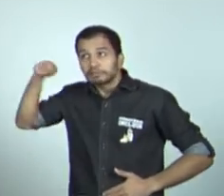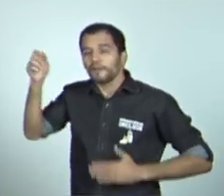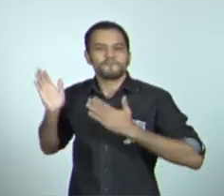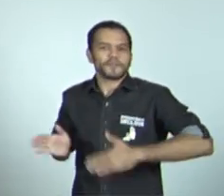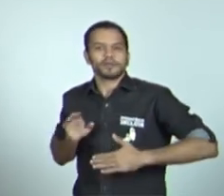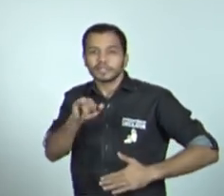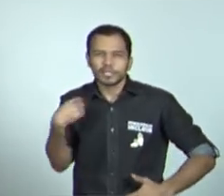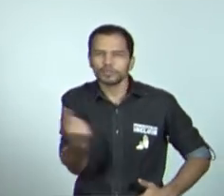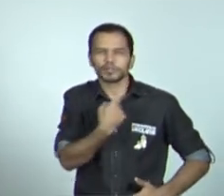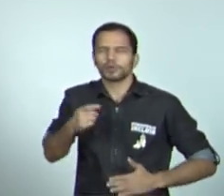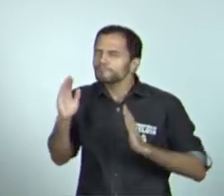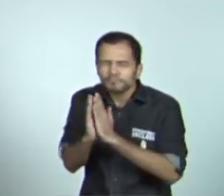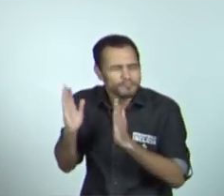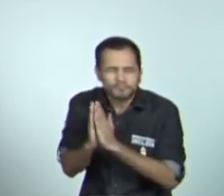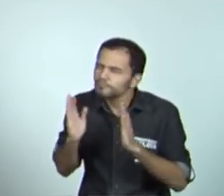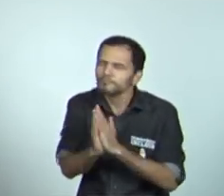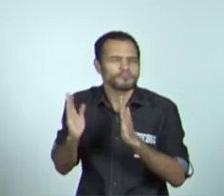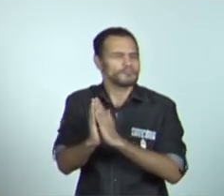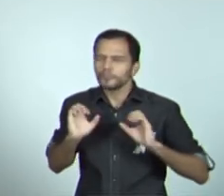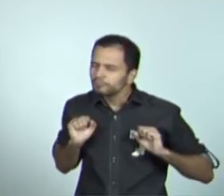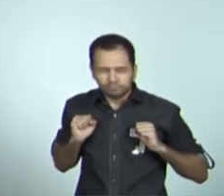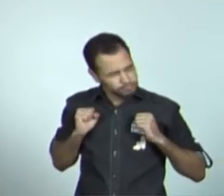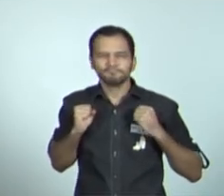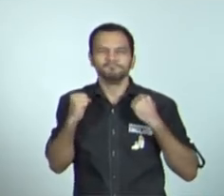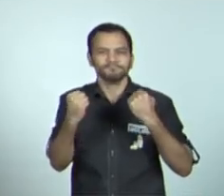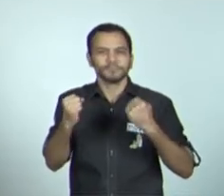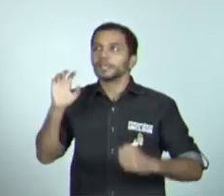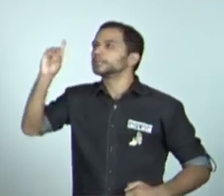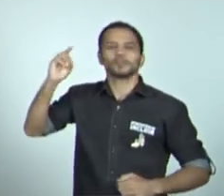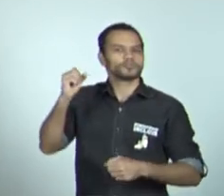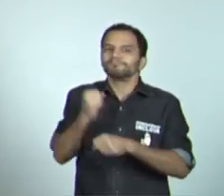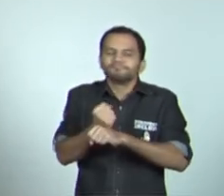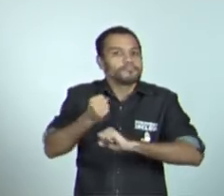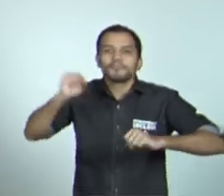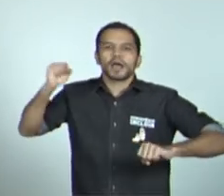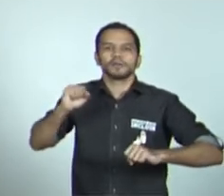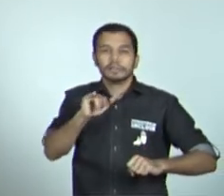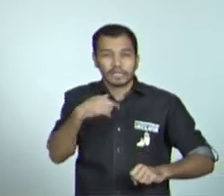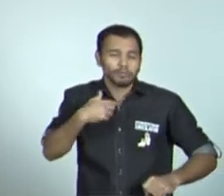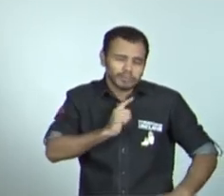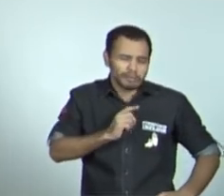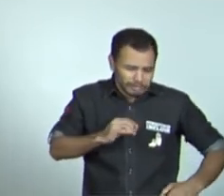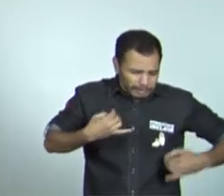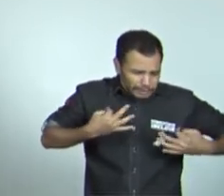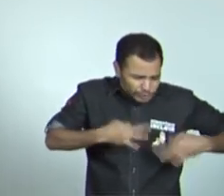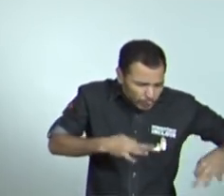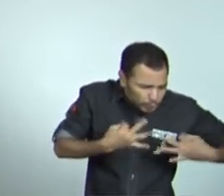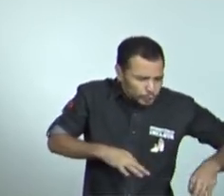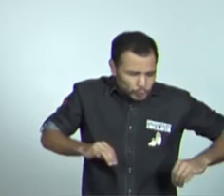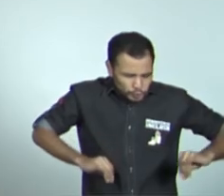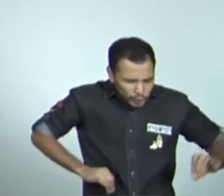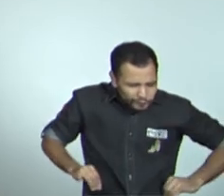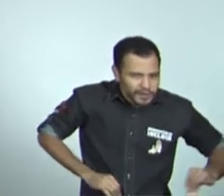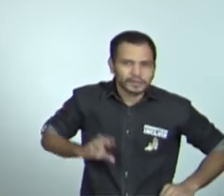eu não vou desistir porque o meu momento é difícil o meu deus é maior que a minha dor aliás o meu deus é